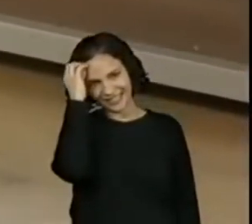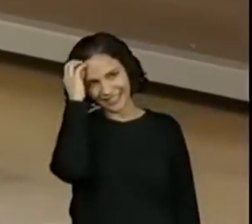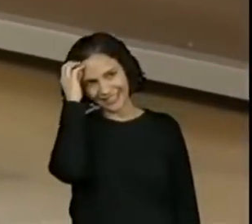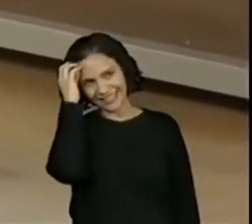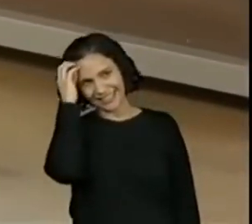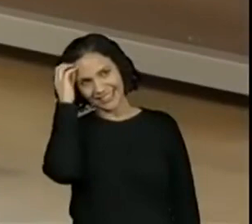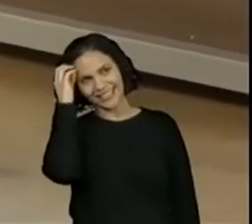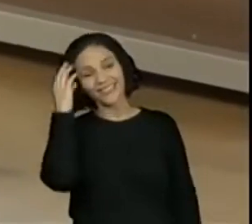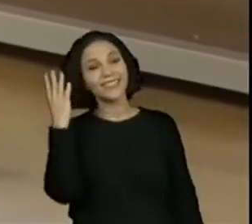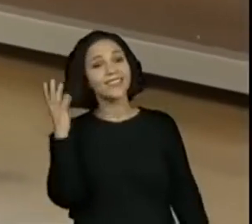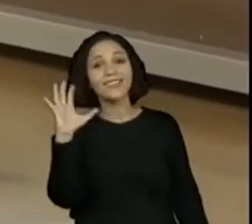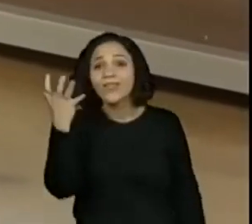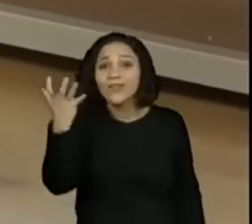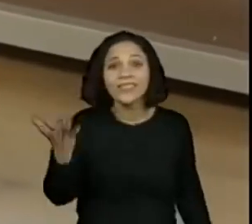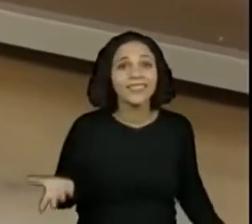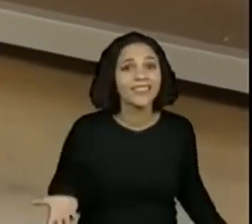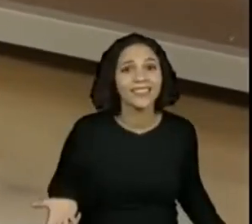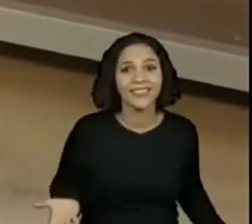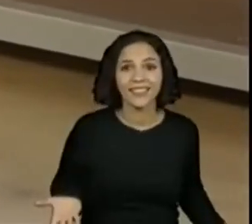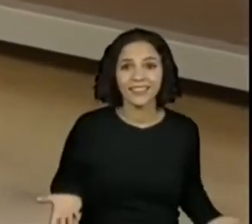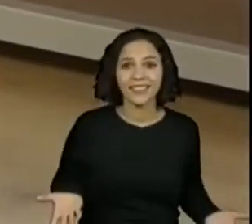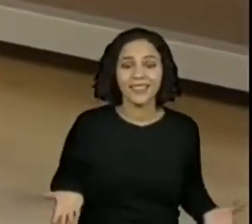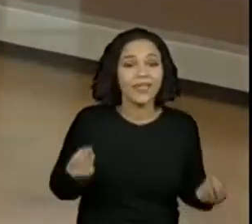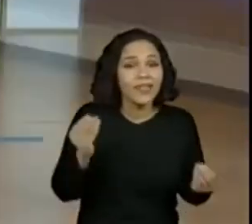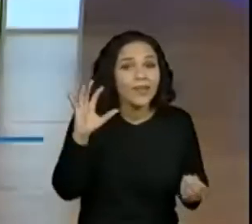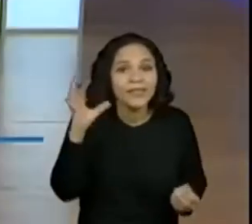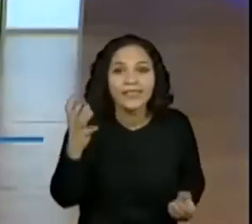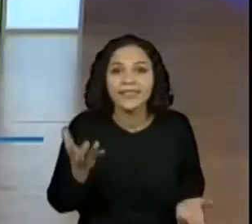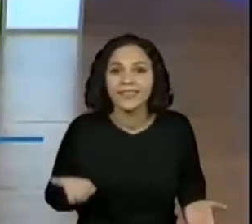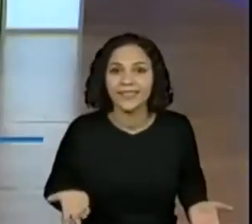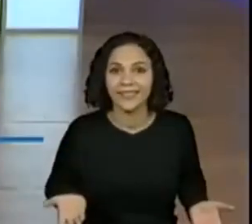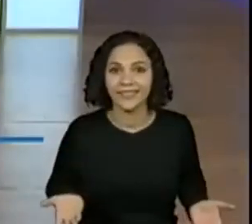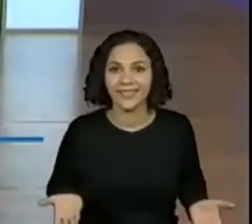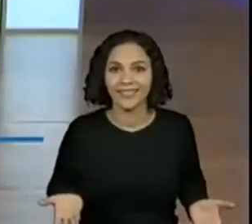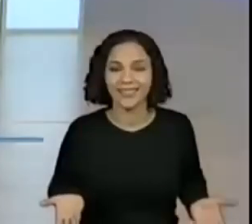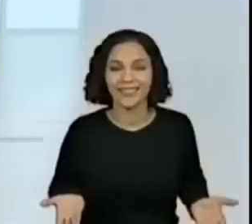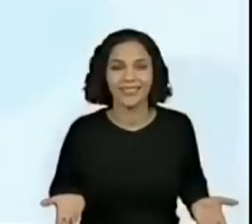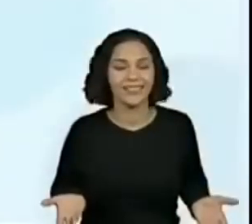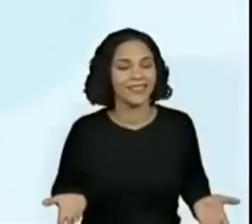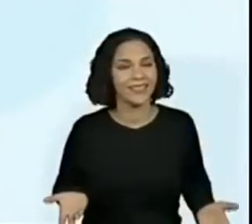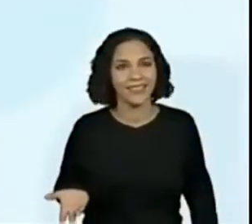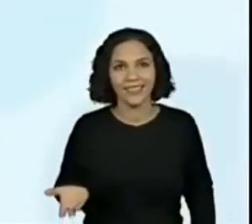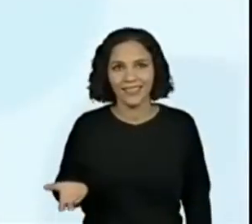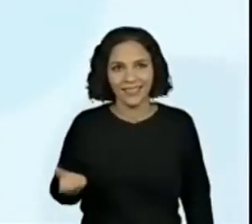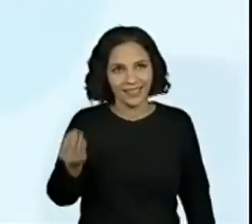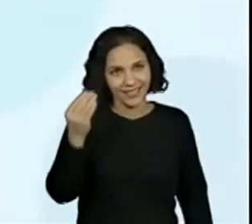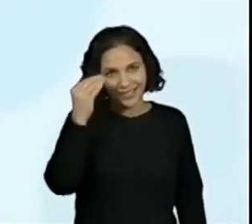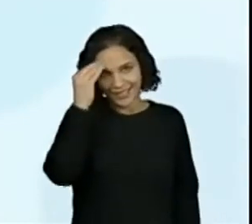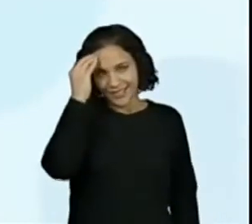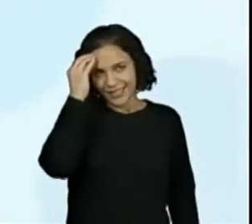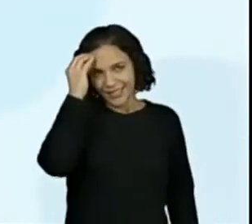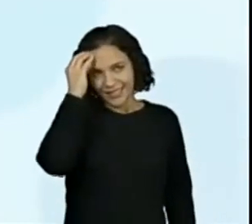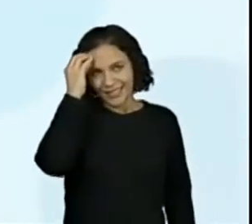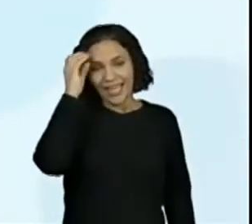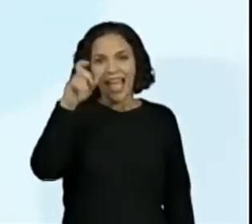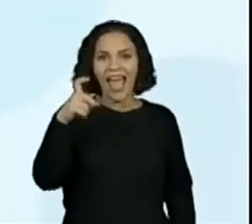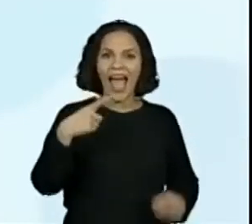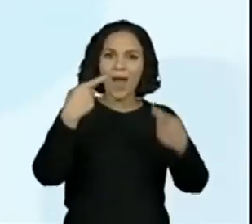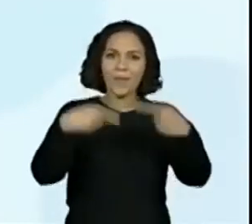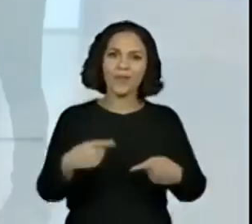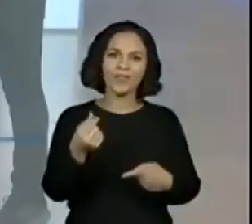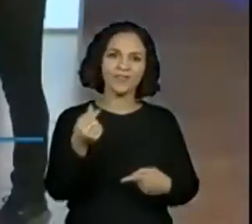hoje o que é que tá acontecendo a gente vai ter postado almoço né não tiver ter feito essa aposta antes